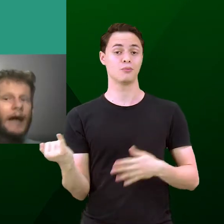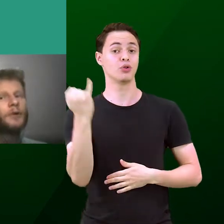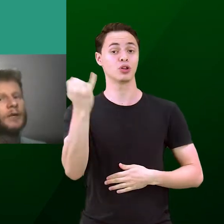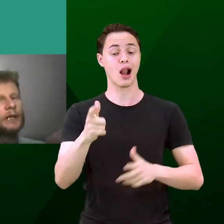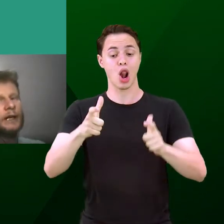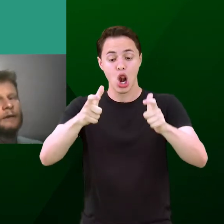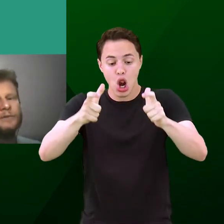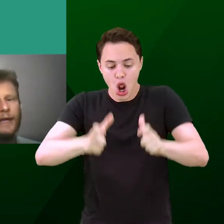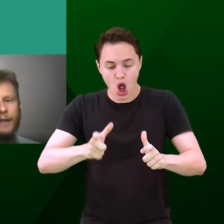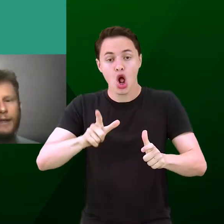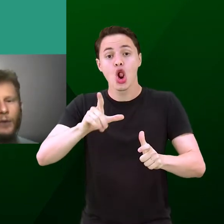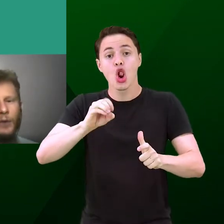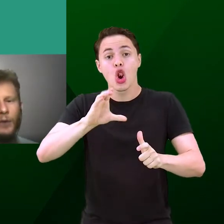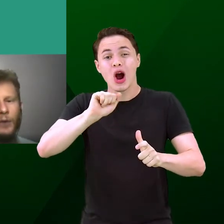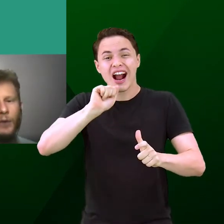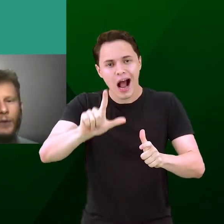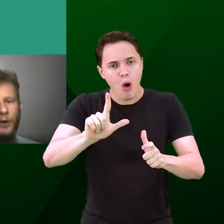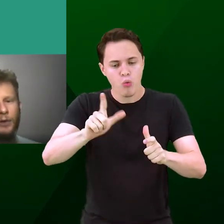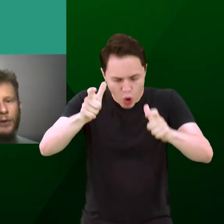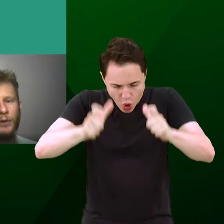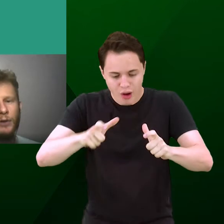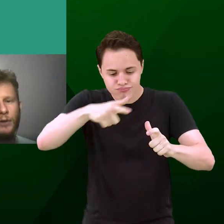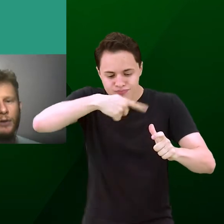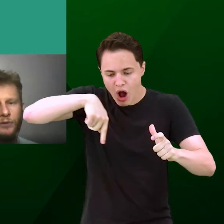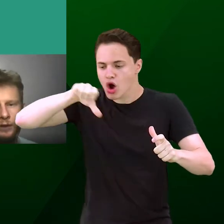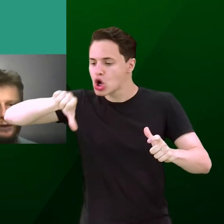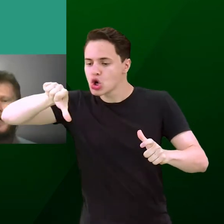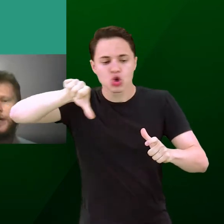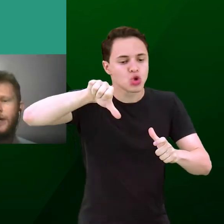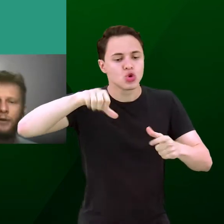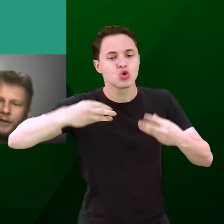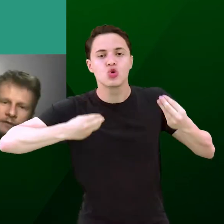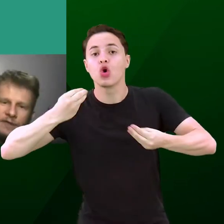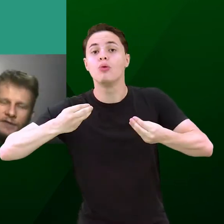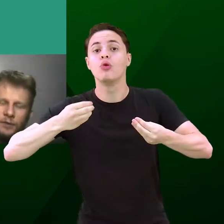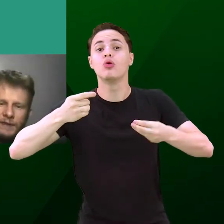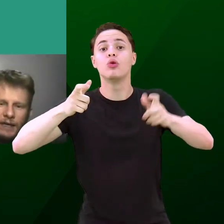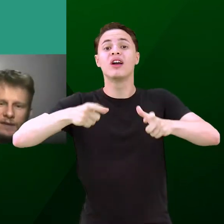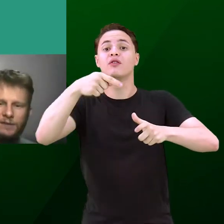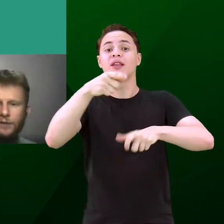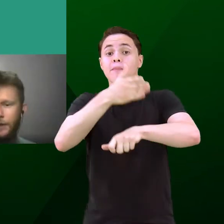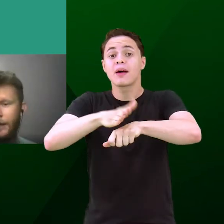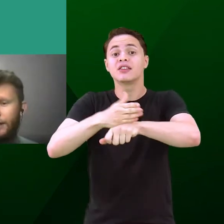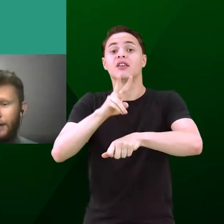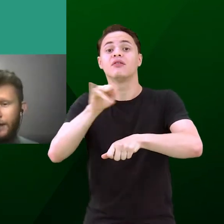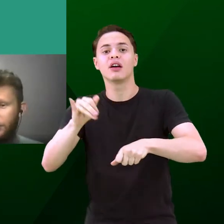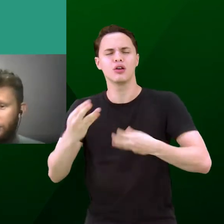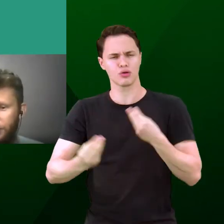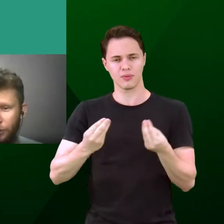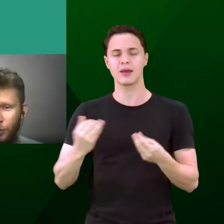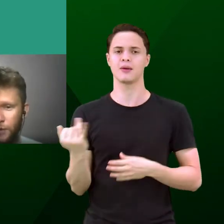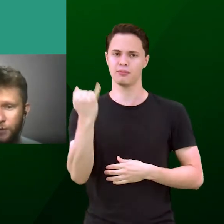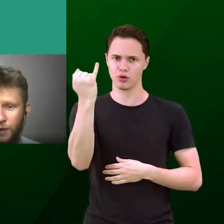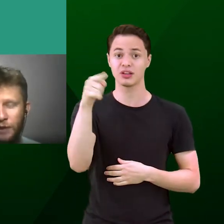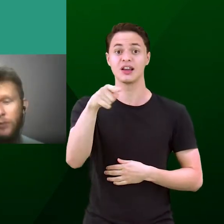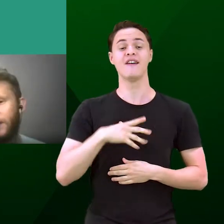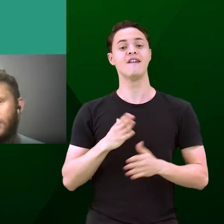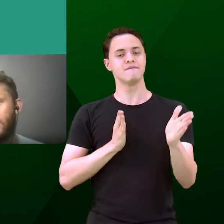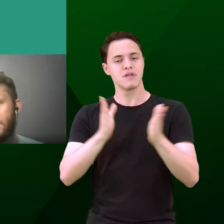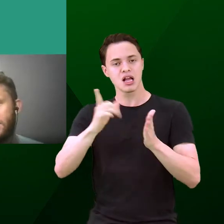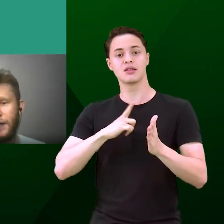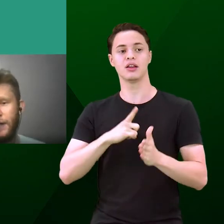da caminhada. Tá? Então, inúmeros são os benefícios que a gente tem do porquê correr, como